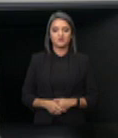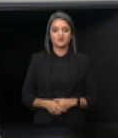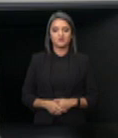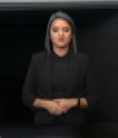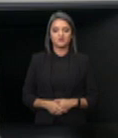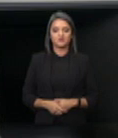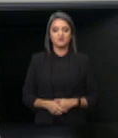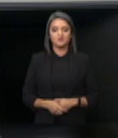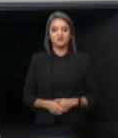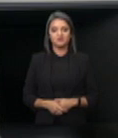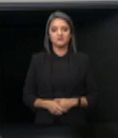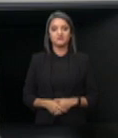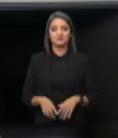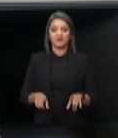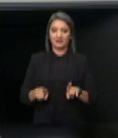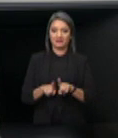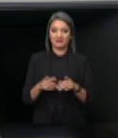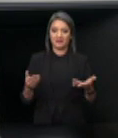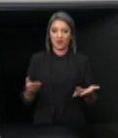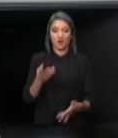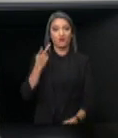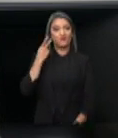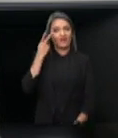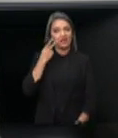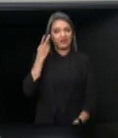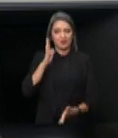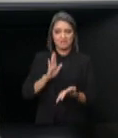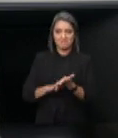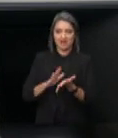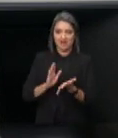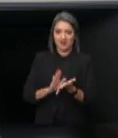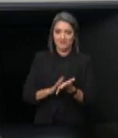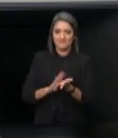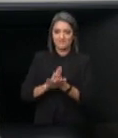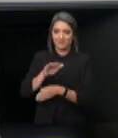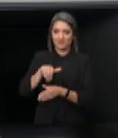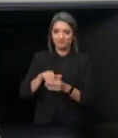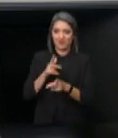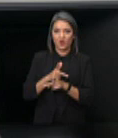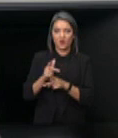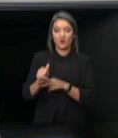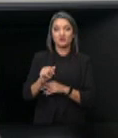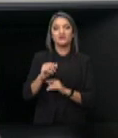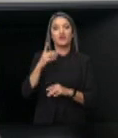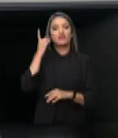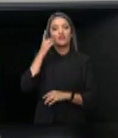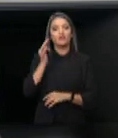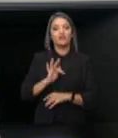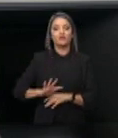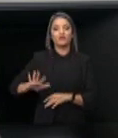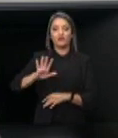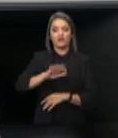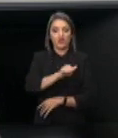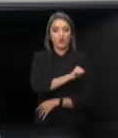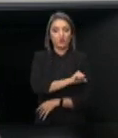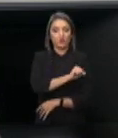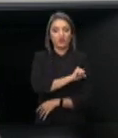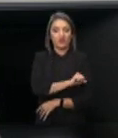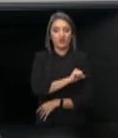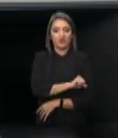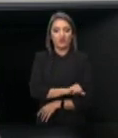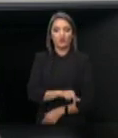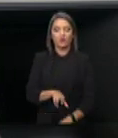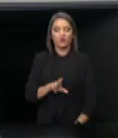o vereador e parabenizo também pela eleição como deputado federal pelo Estado do Rio de Janeiro agora deputado federal